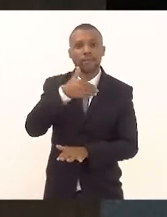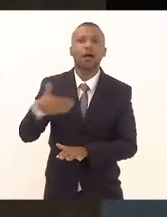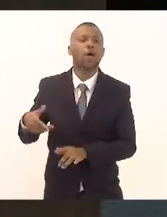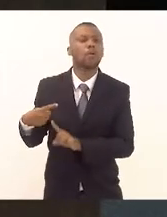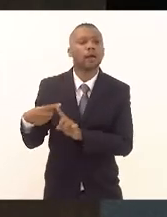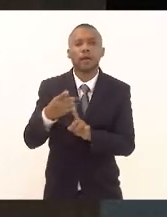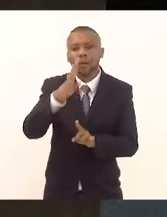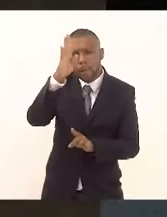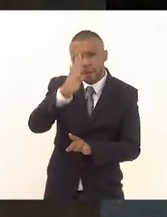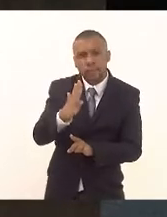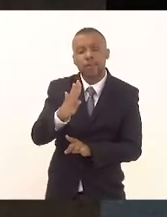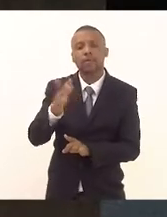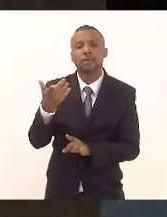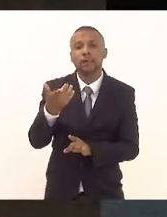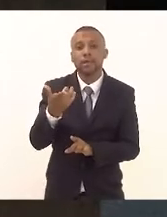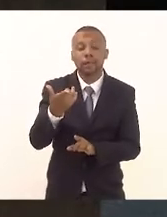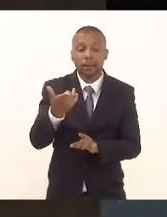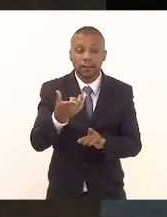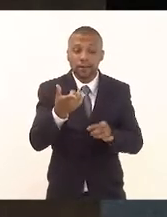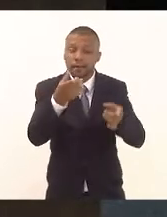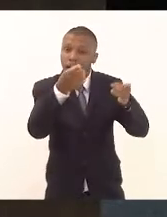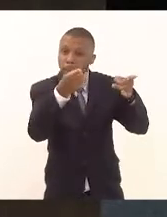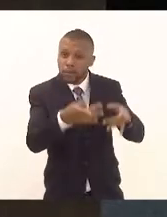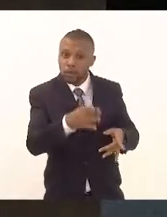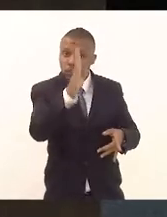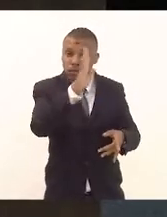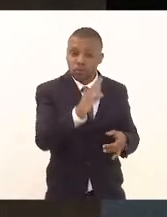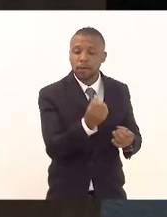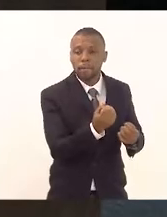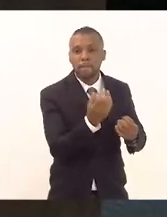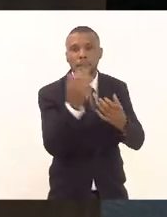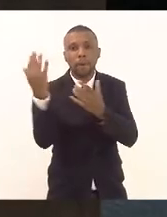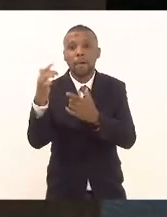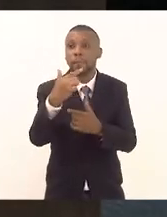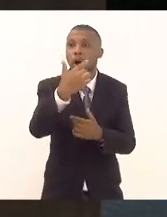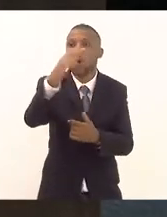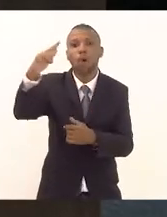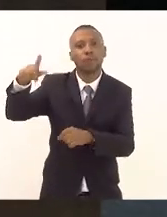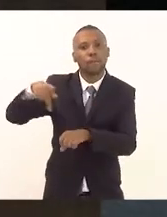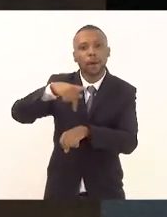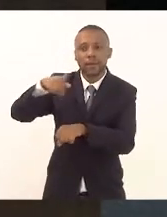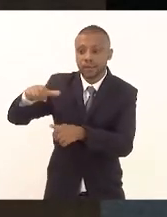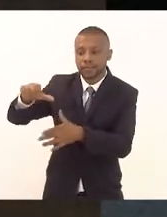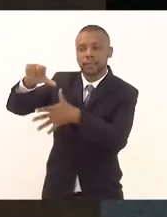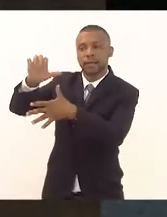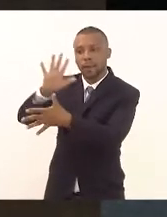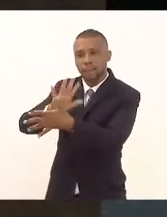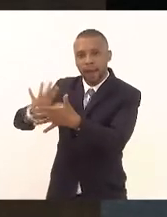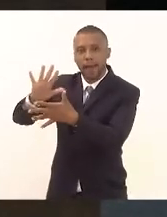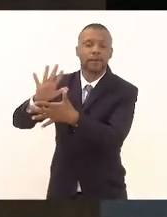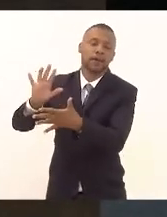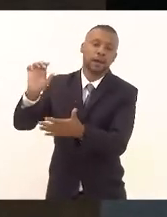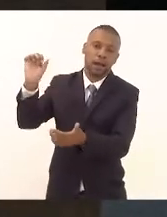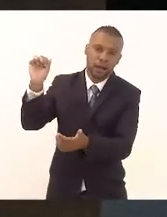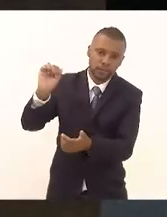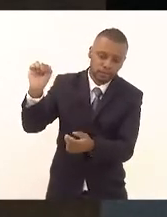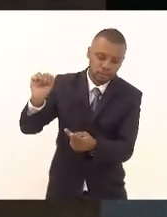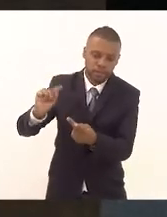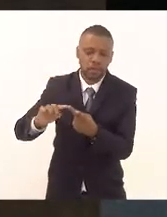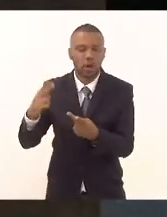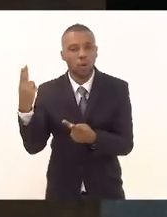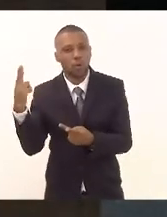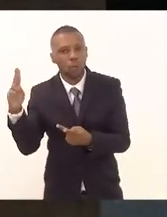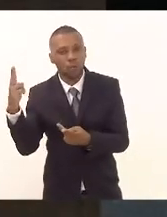saindo daqui, vai para o Paraguai, vai para o Uruguai, vai para a Argentina, para cursar um curso de